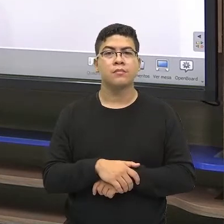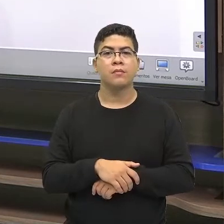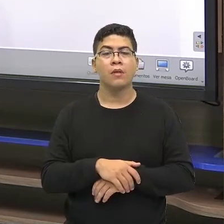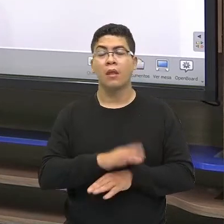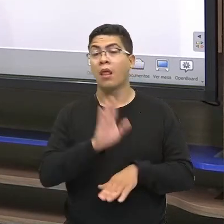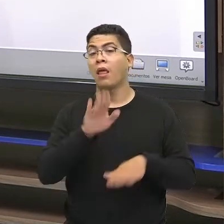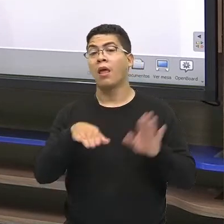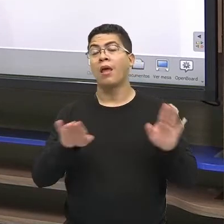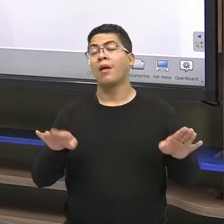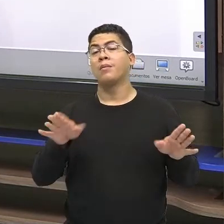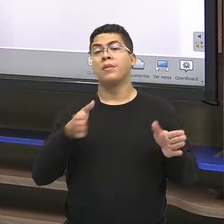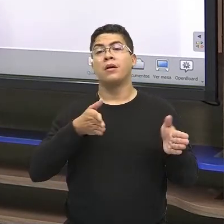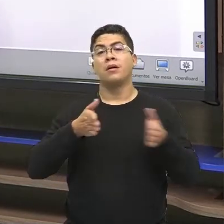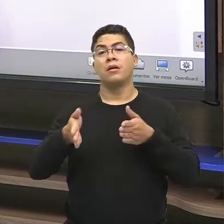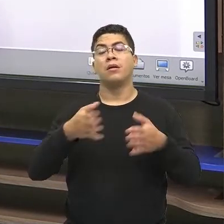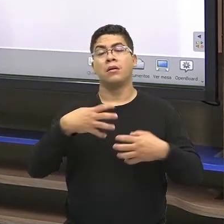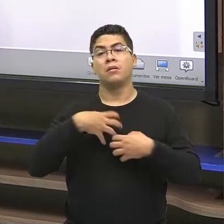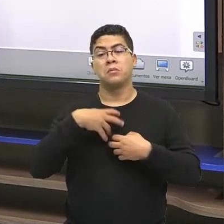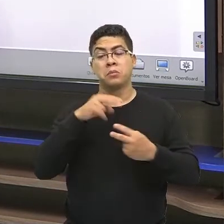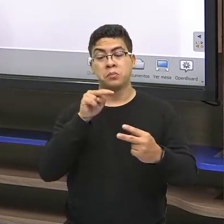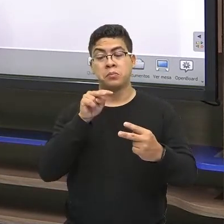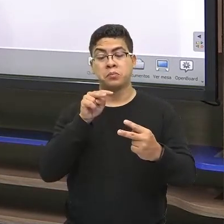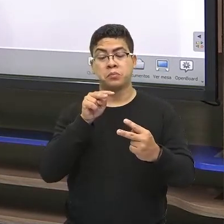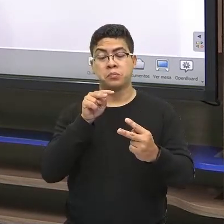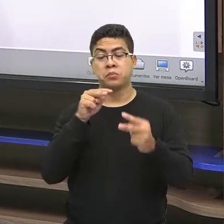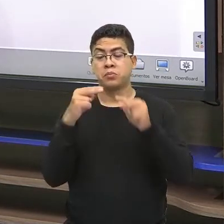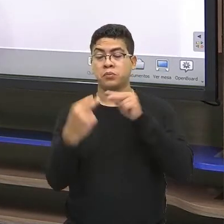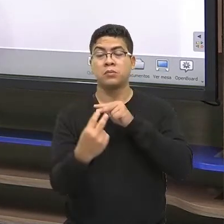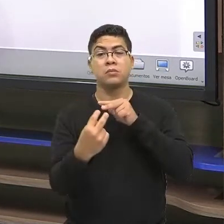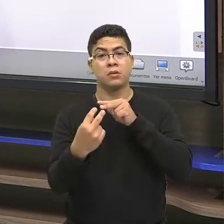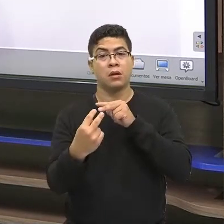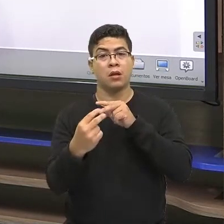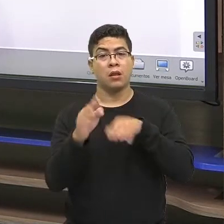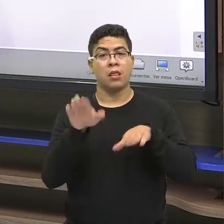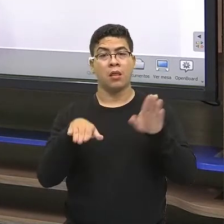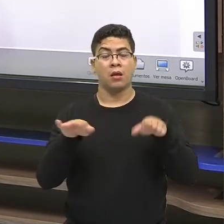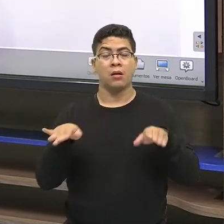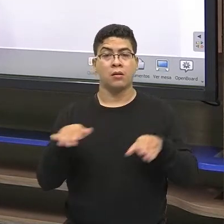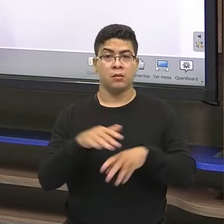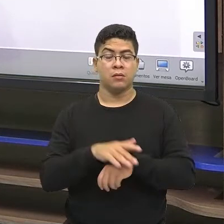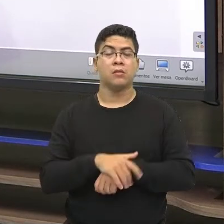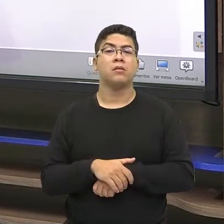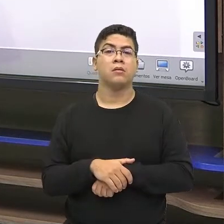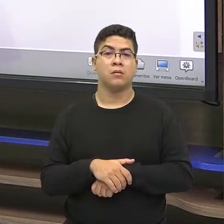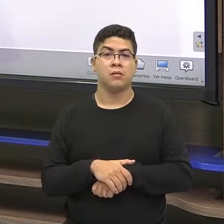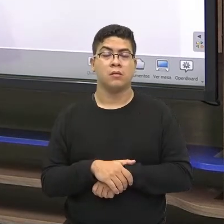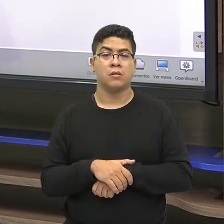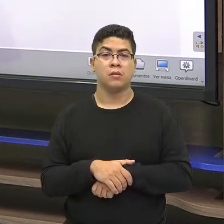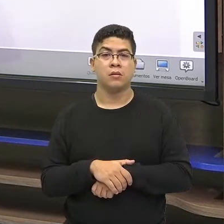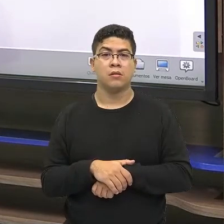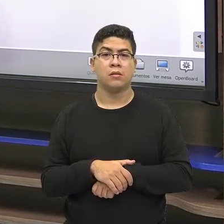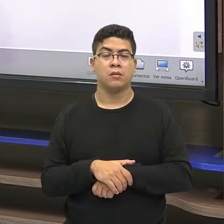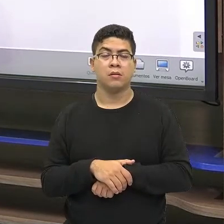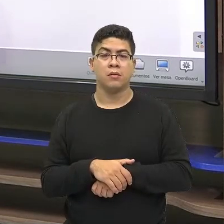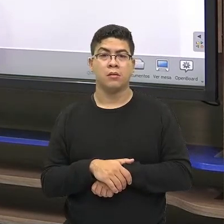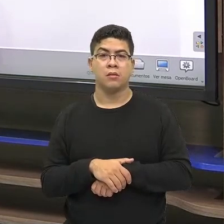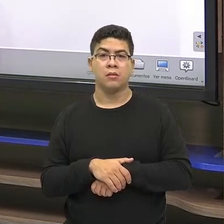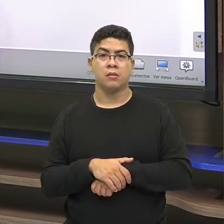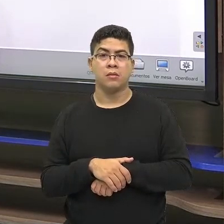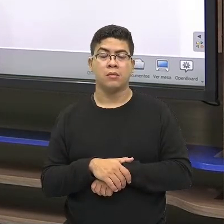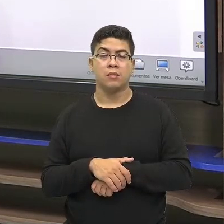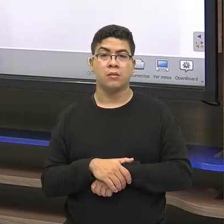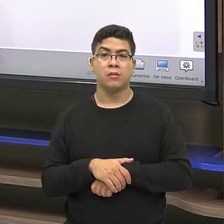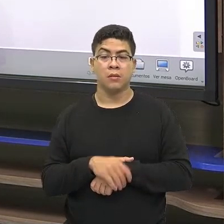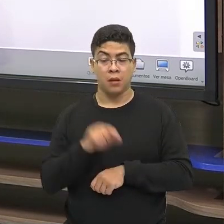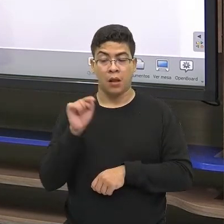da situação em que a pessoa, o lírico, se encontra naquele momento, né? Então, ele, que